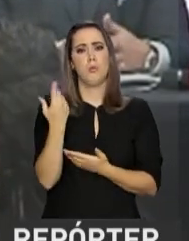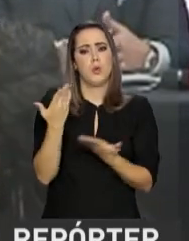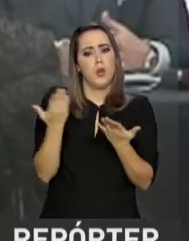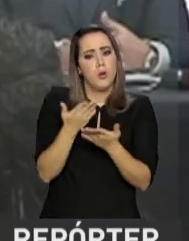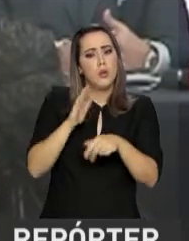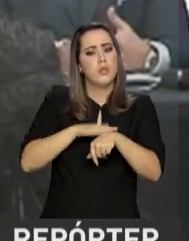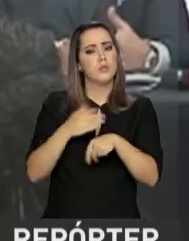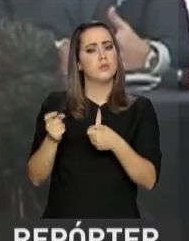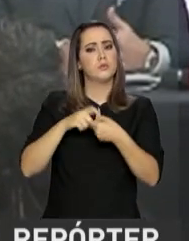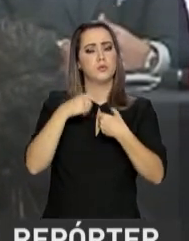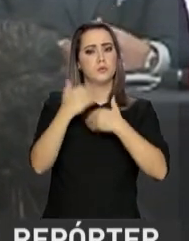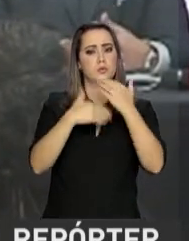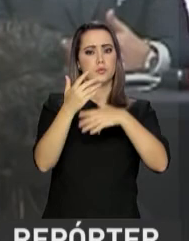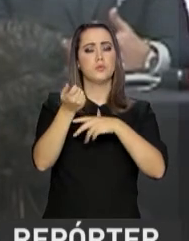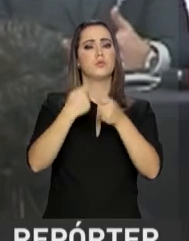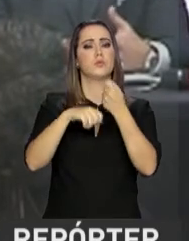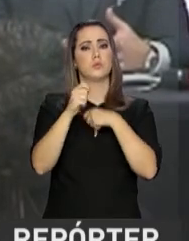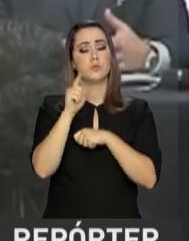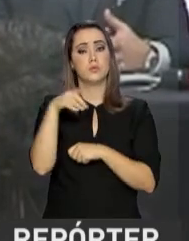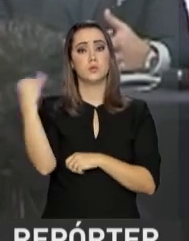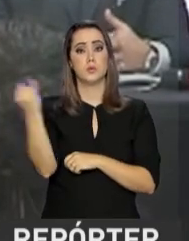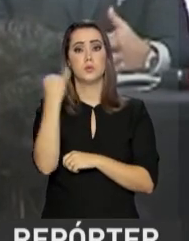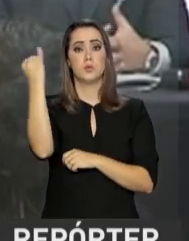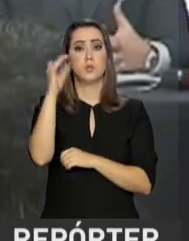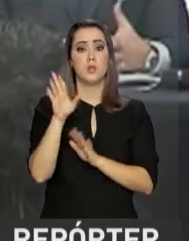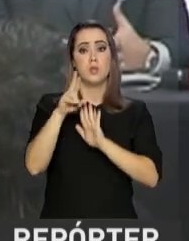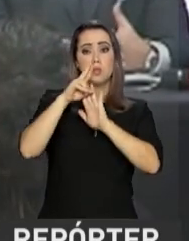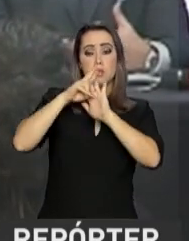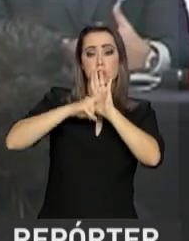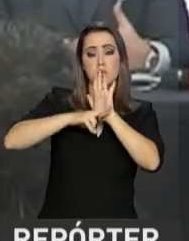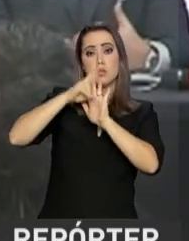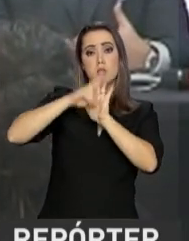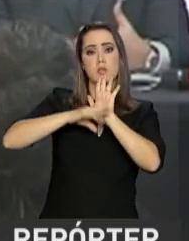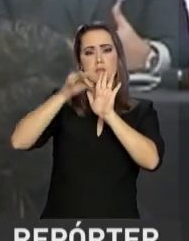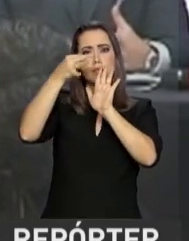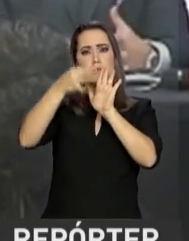crescimento, é muito importante, né, que as regras sejam claras.